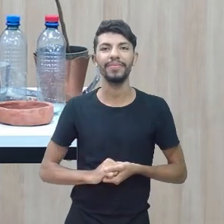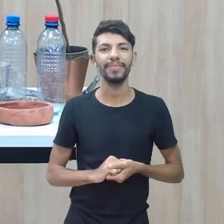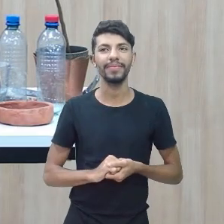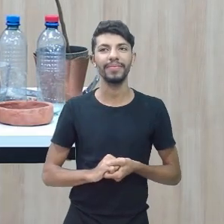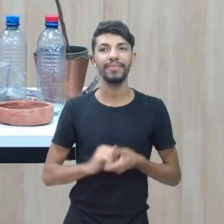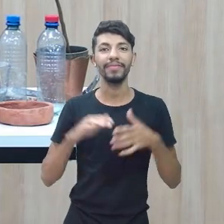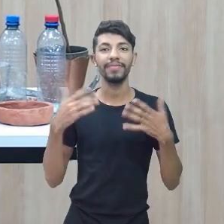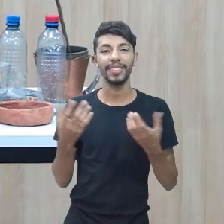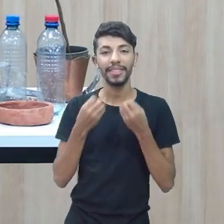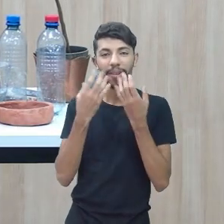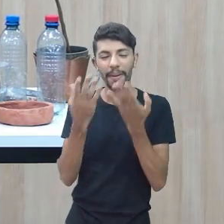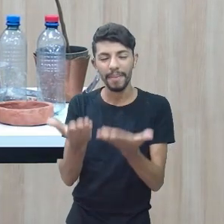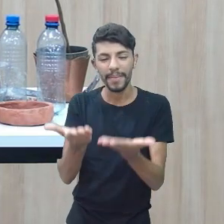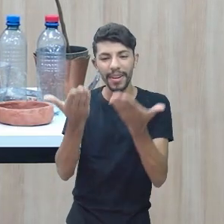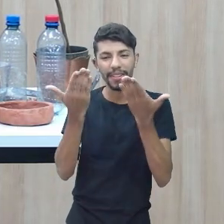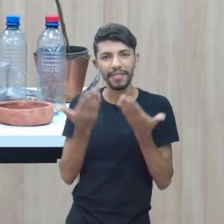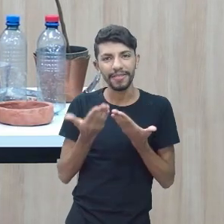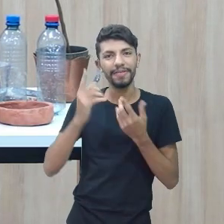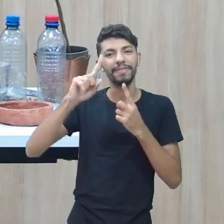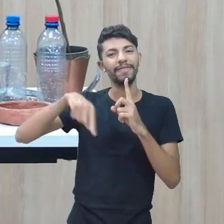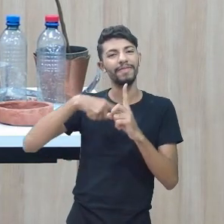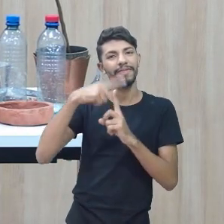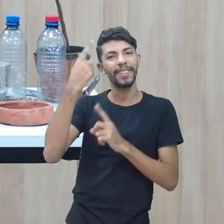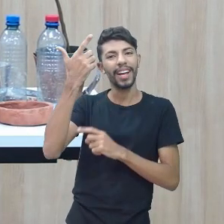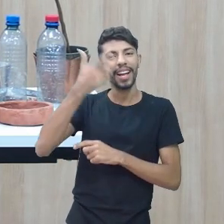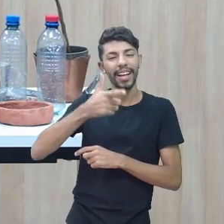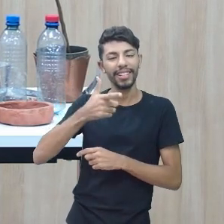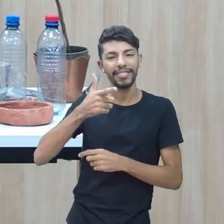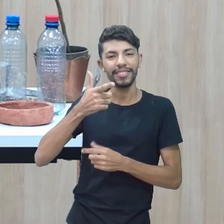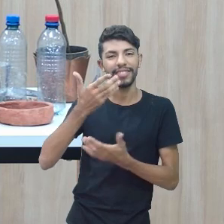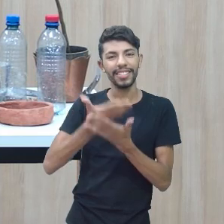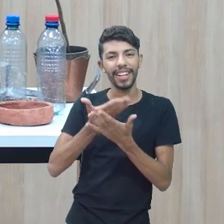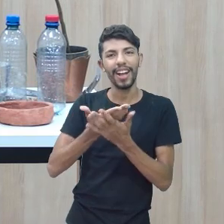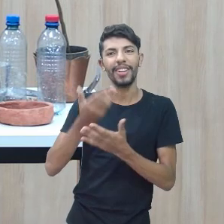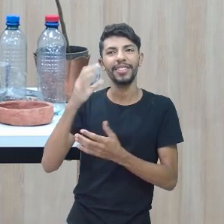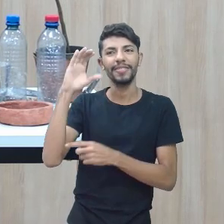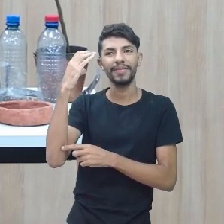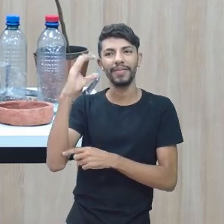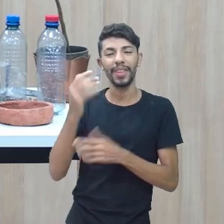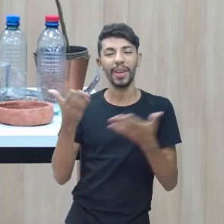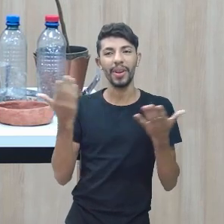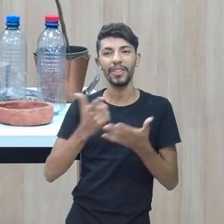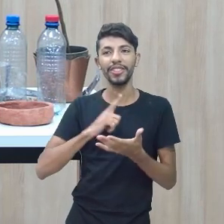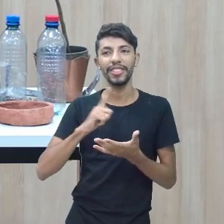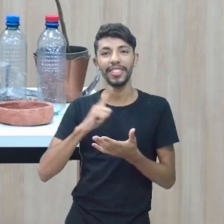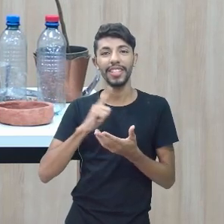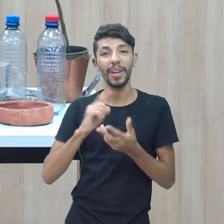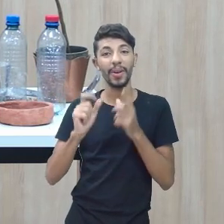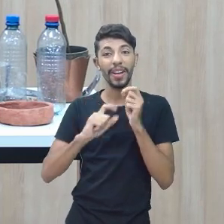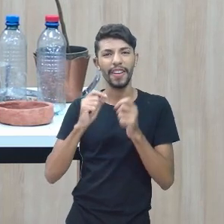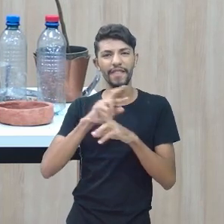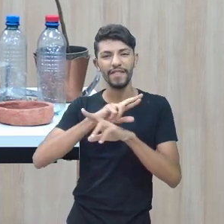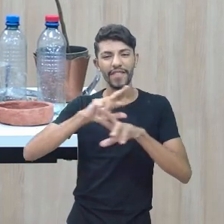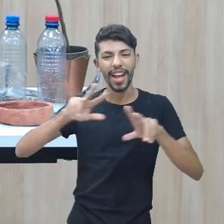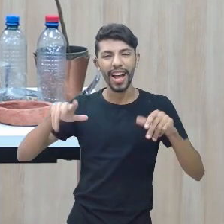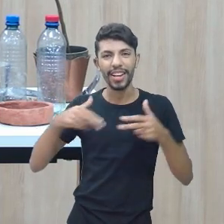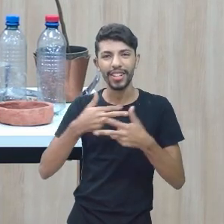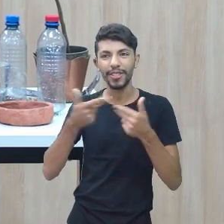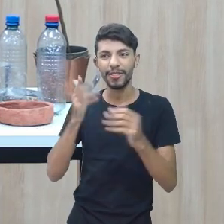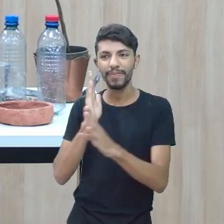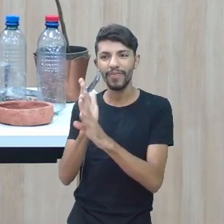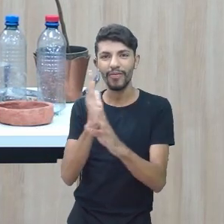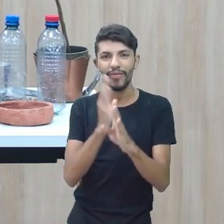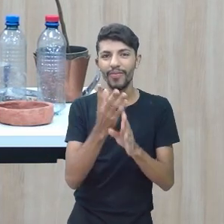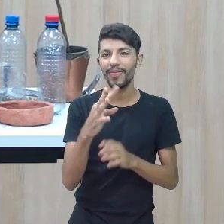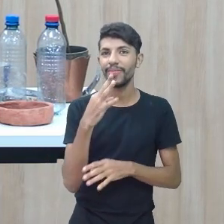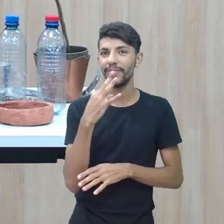Então, muito bem-vindo a mais uma aula de ciência. Hoje temos muita coisa para desvendar, né? E também para